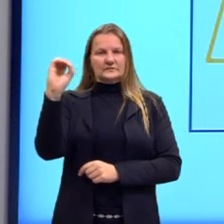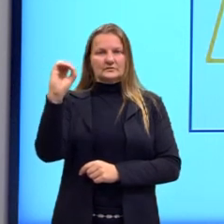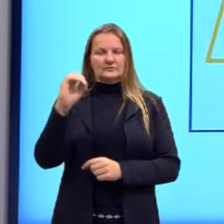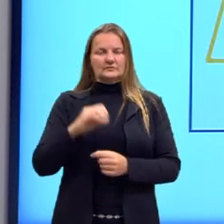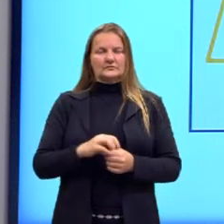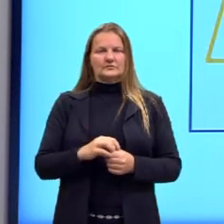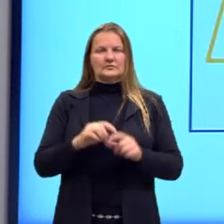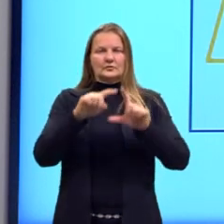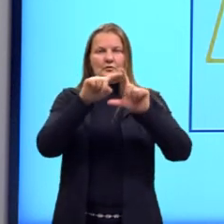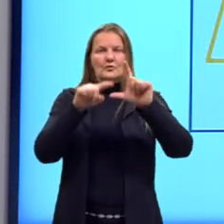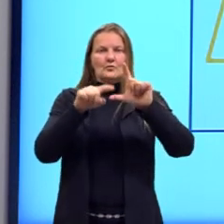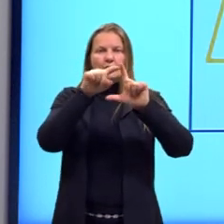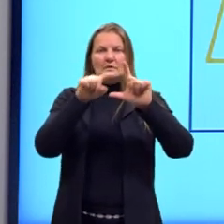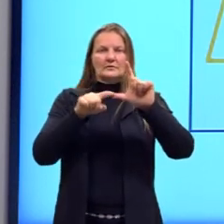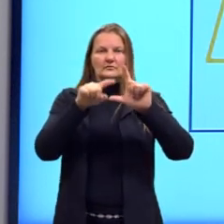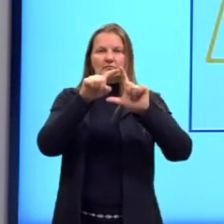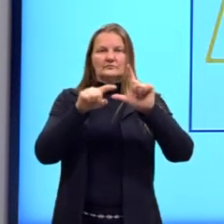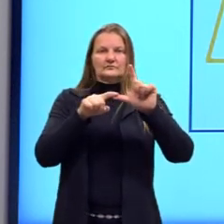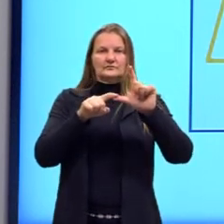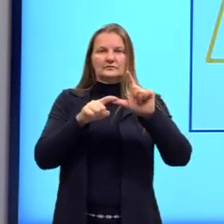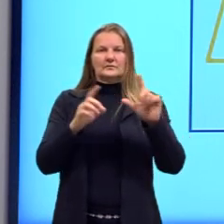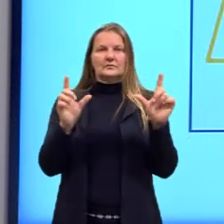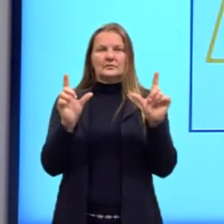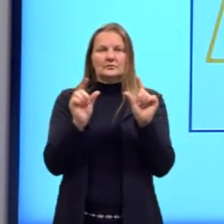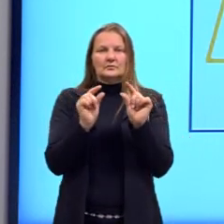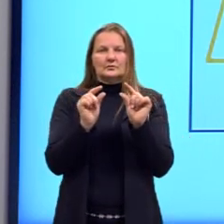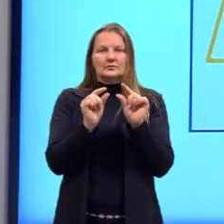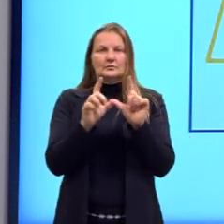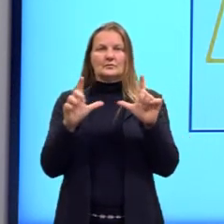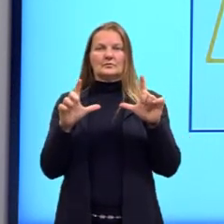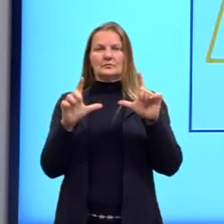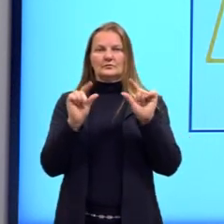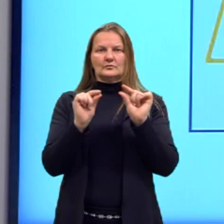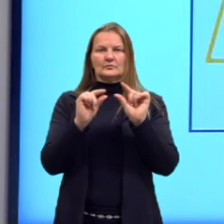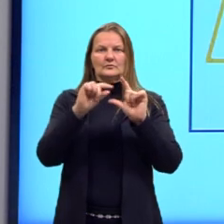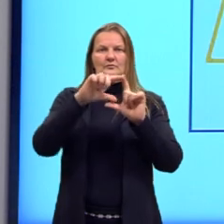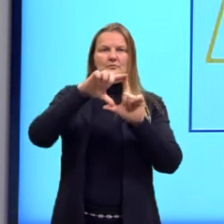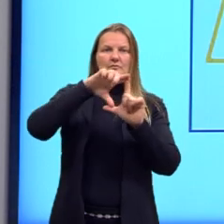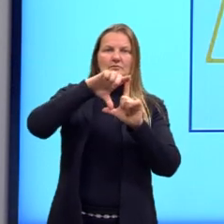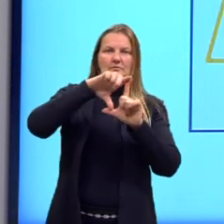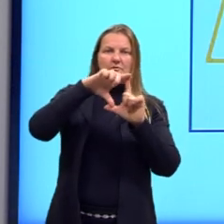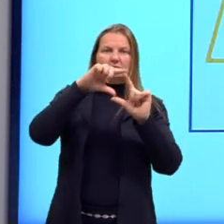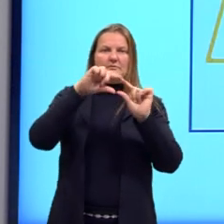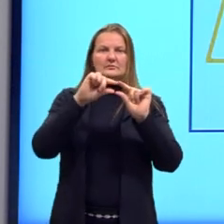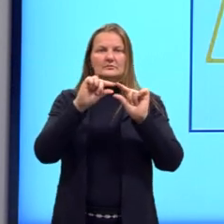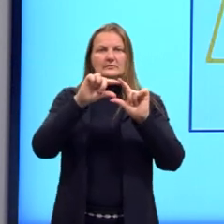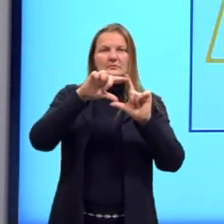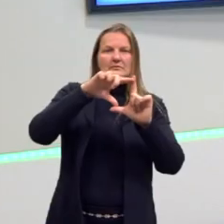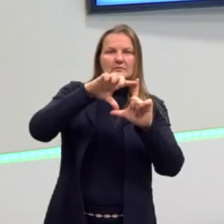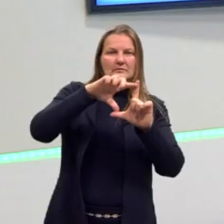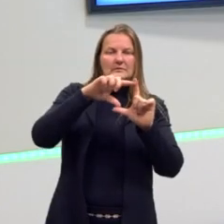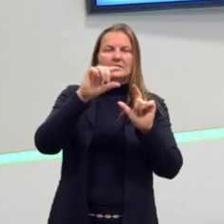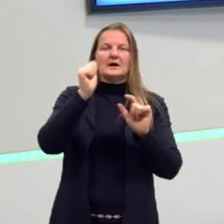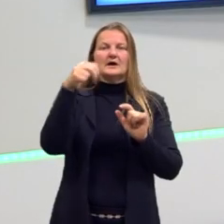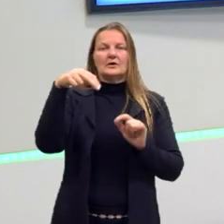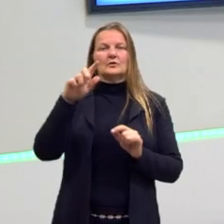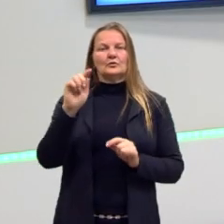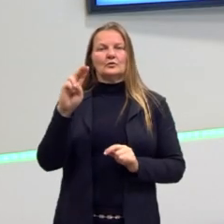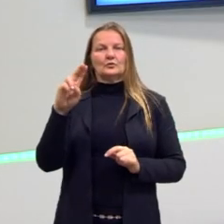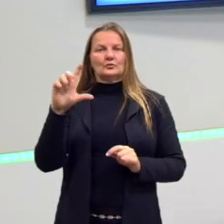por isso então o nome côncavo né porque o ângulo maior do que 80 graus é chamado de ângulo côncavo